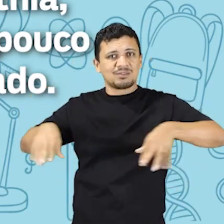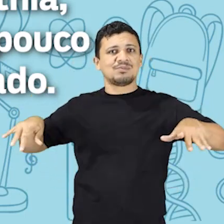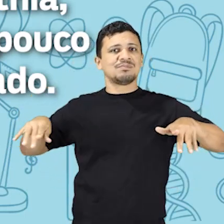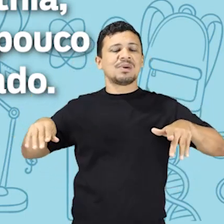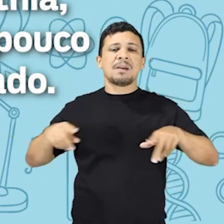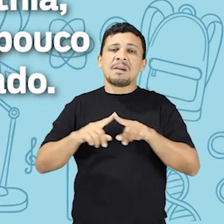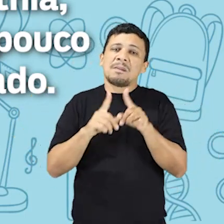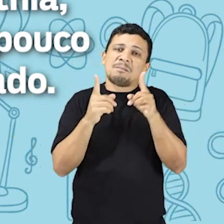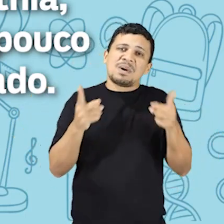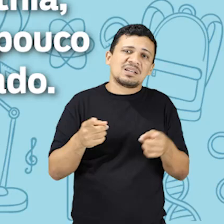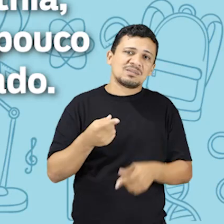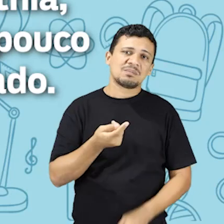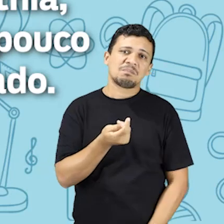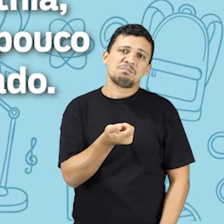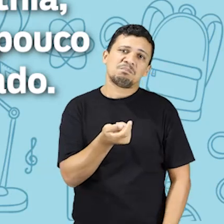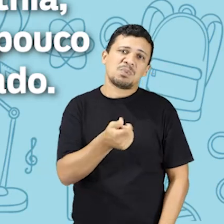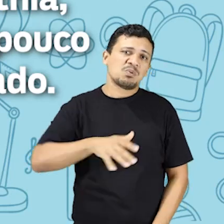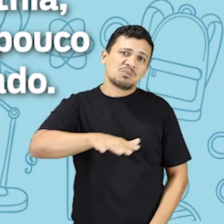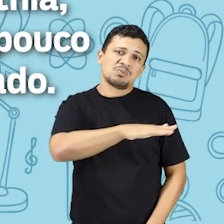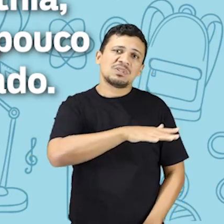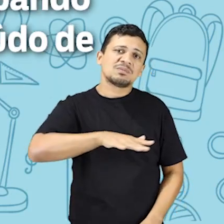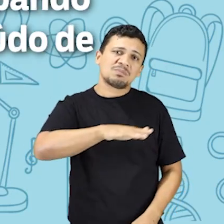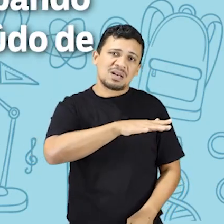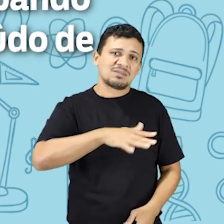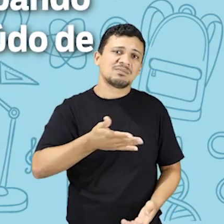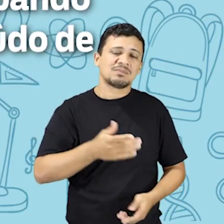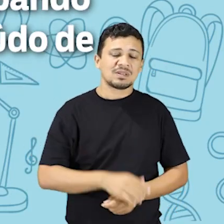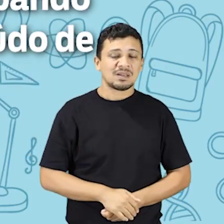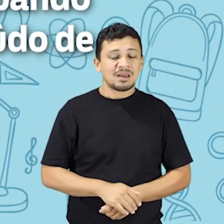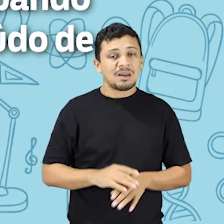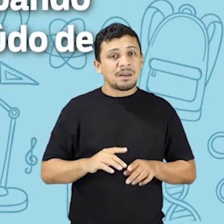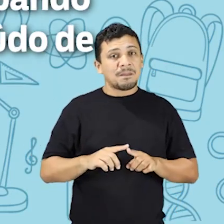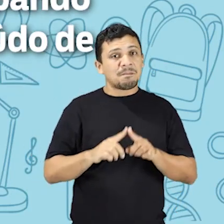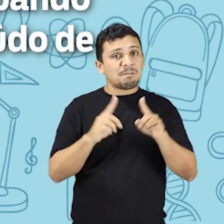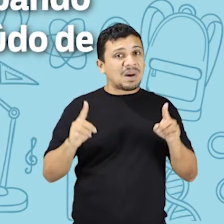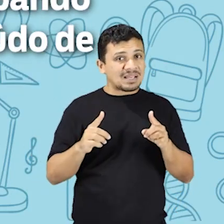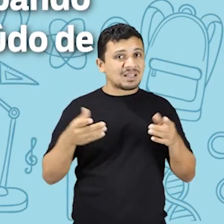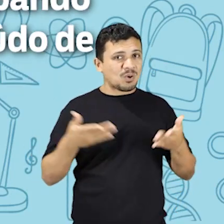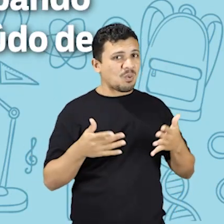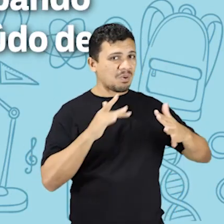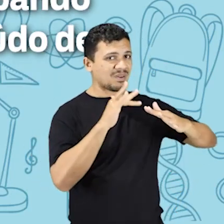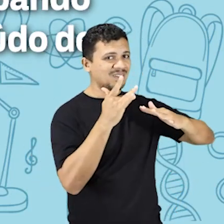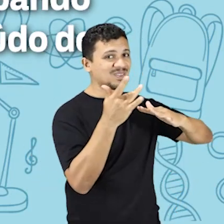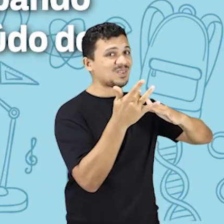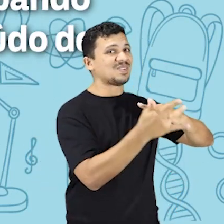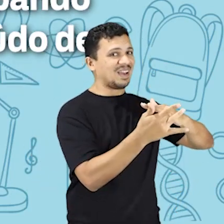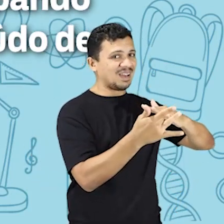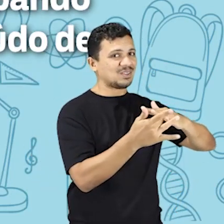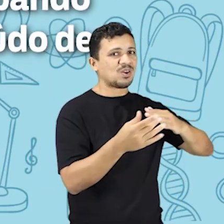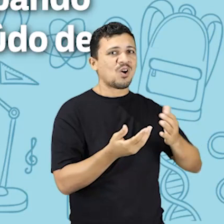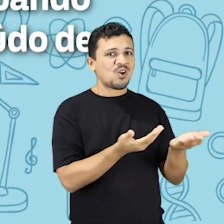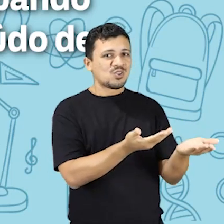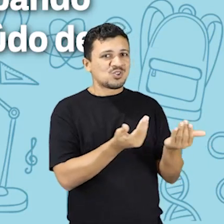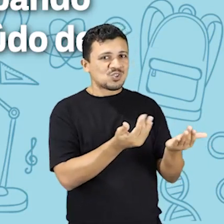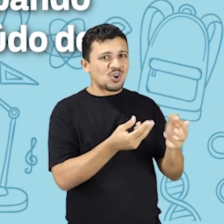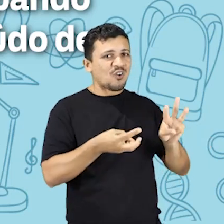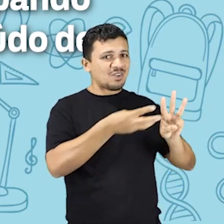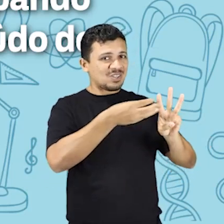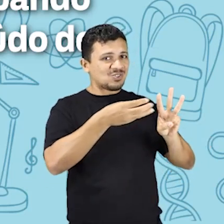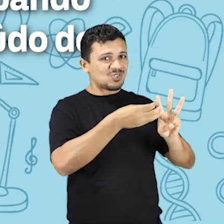Porém, ainda tem pouco espaço no mercado. Mas graças à era das redes sociais, os jovens